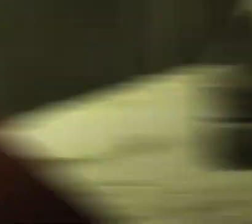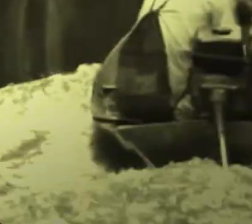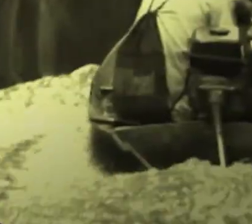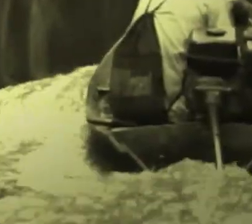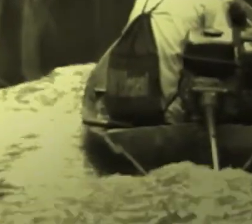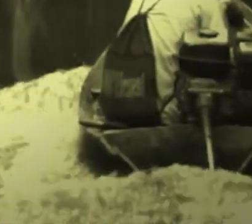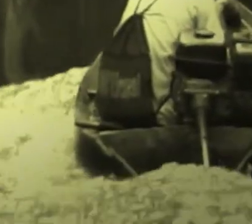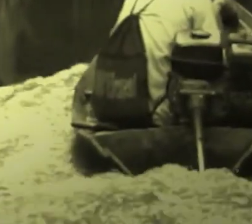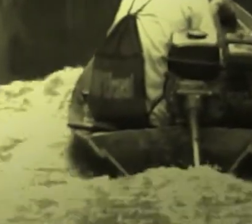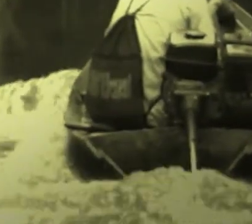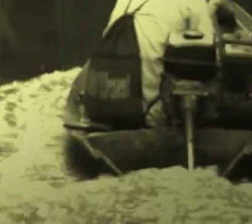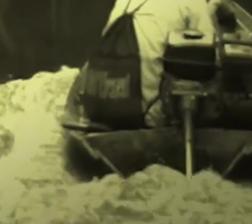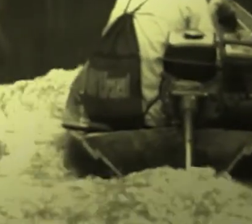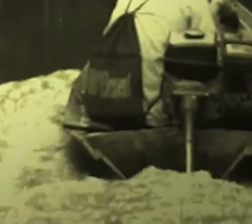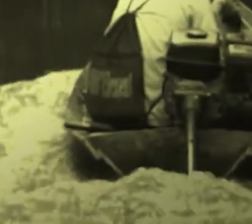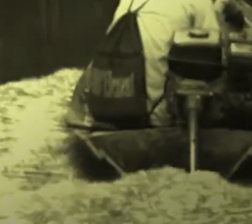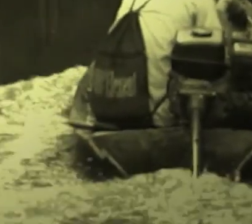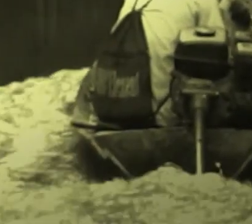Música